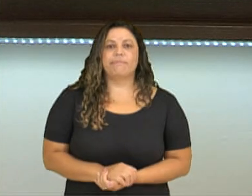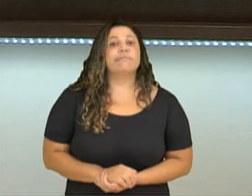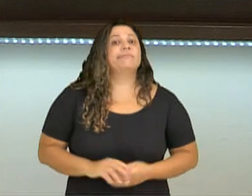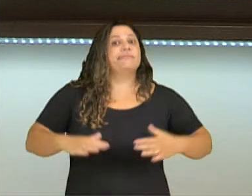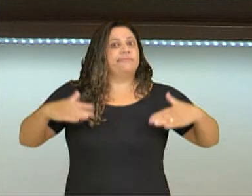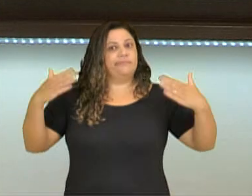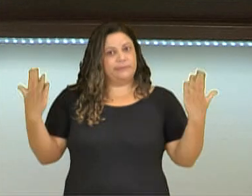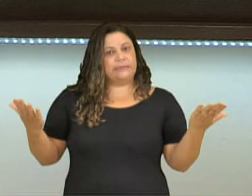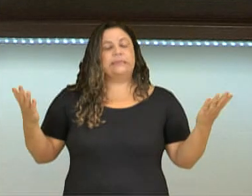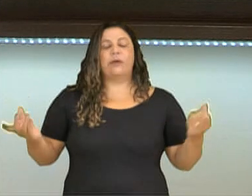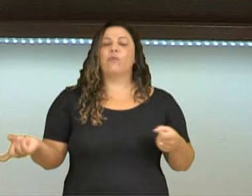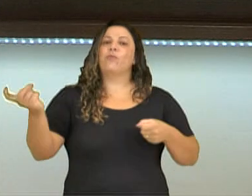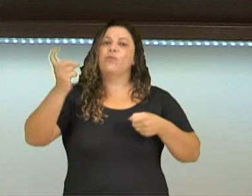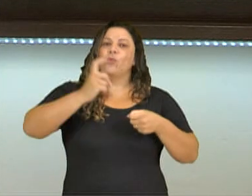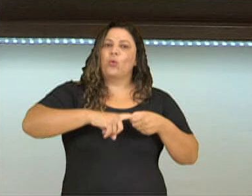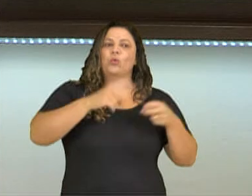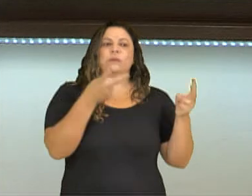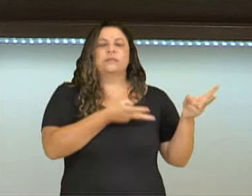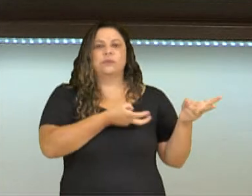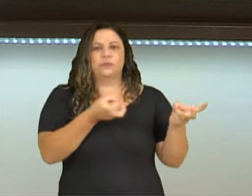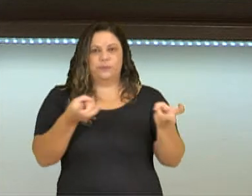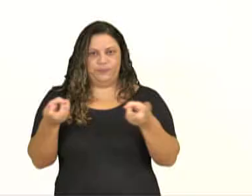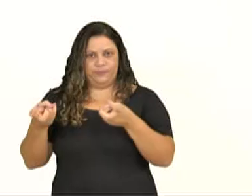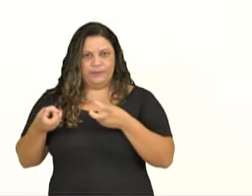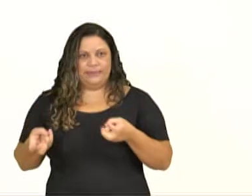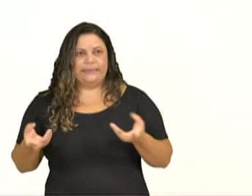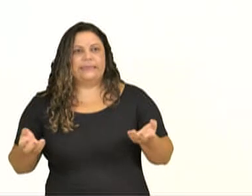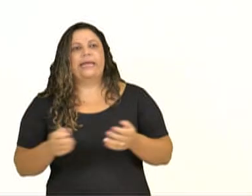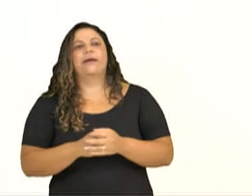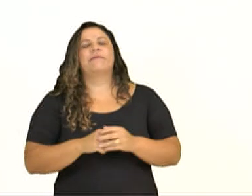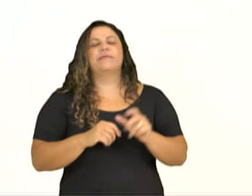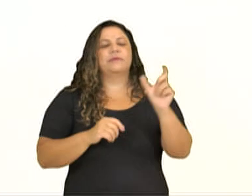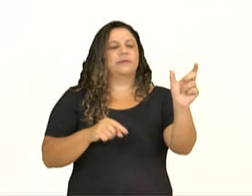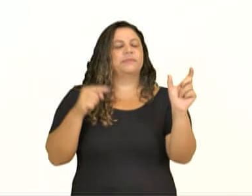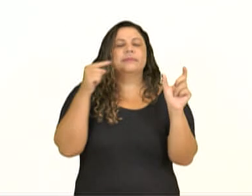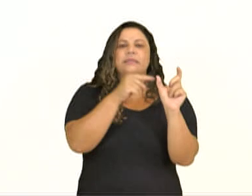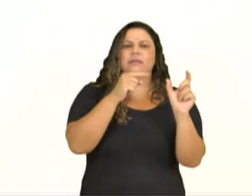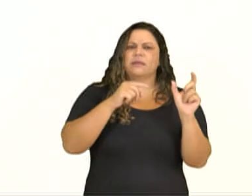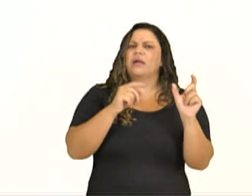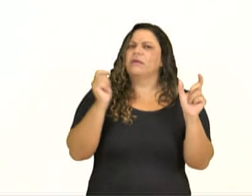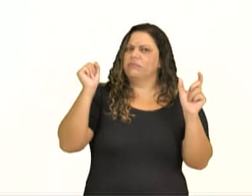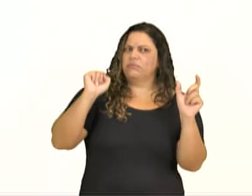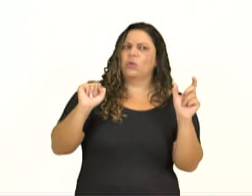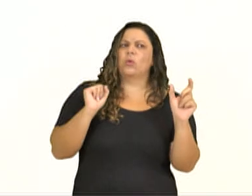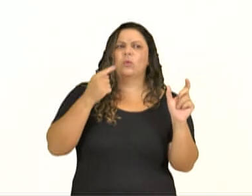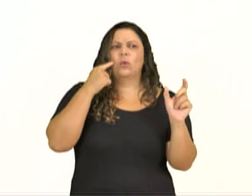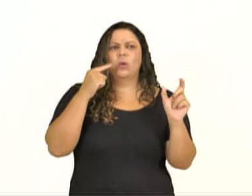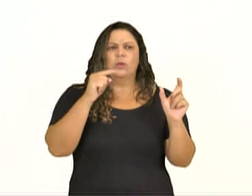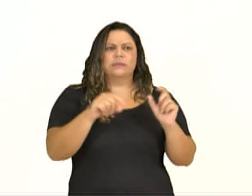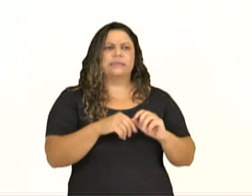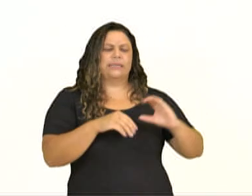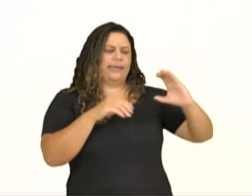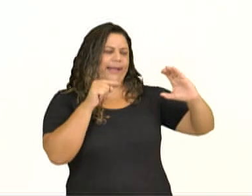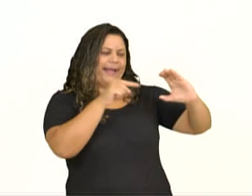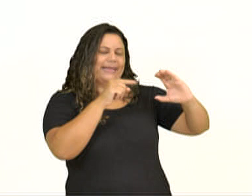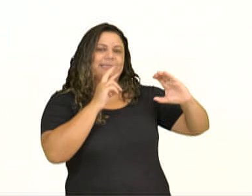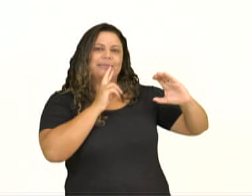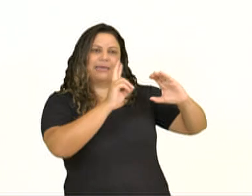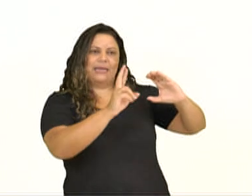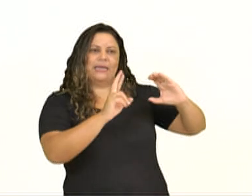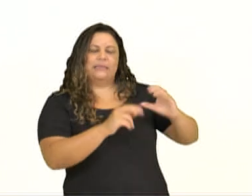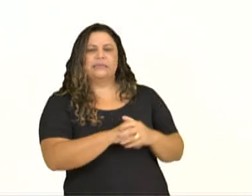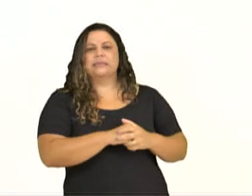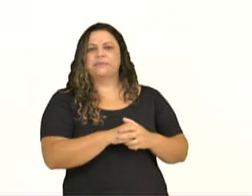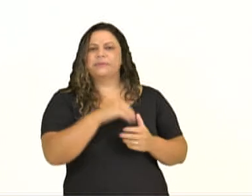Então, pessoal, retornando, observem que ultrajaram pode ser considerado também, né, uma palavra ali que mais se